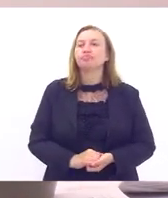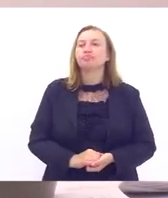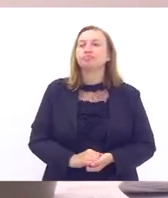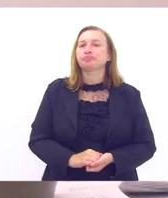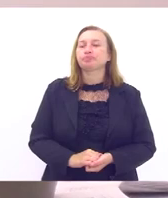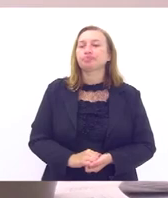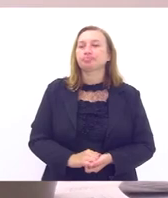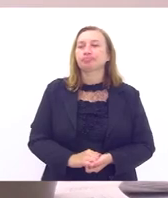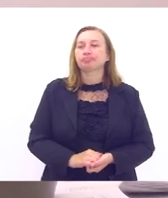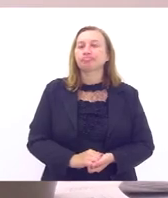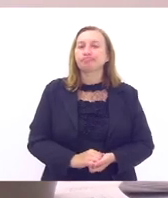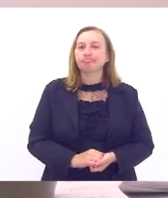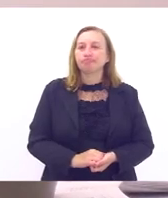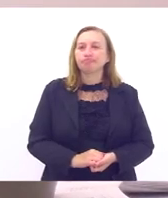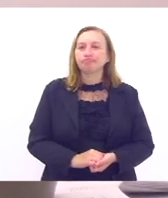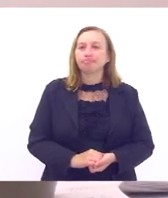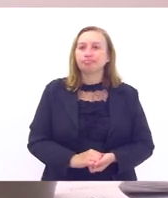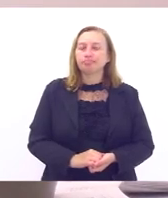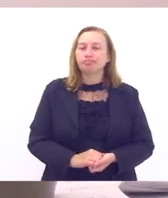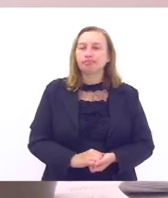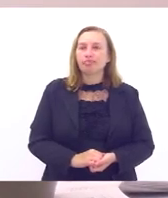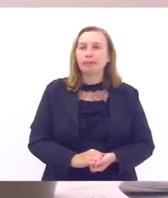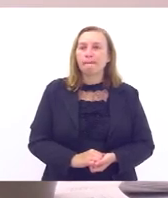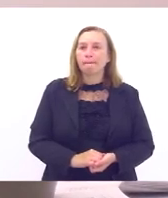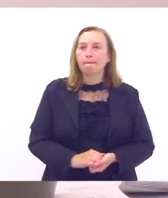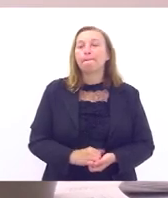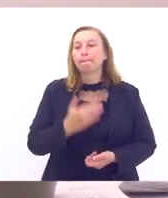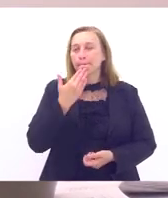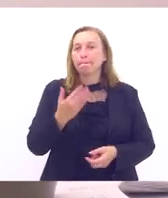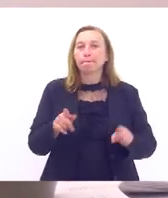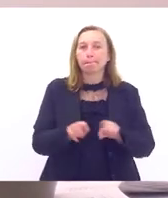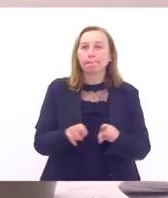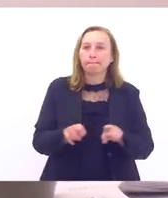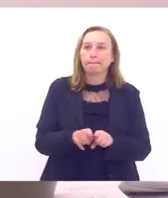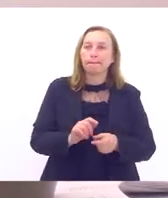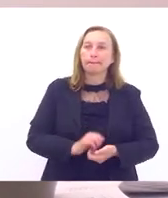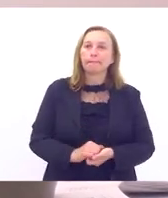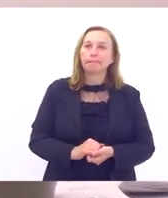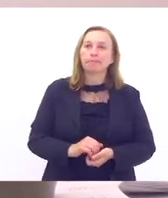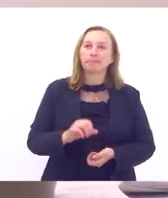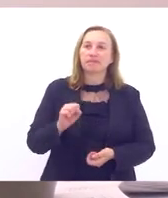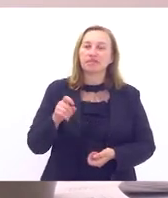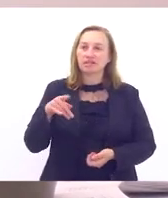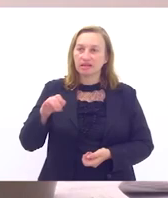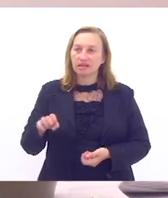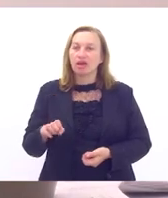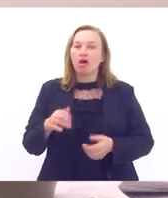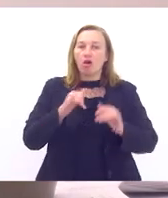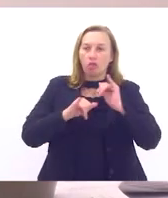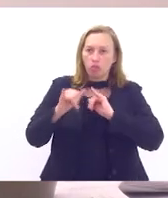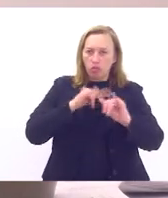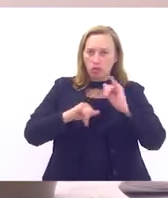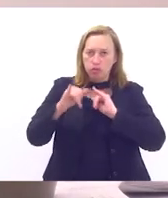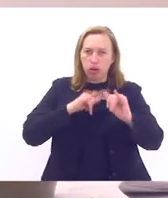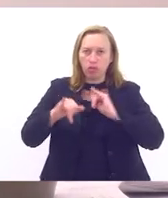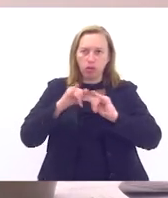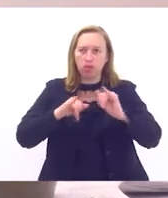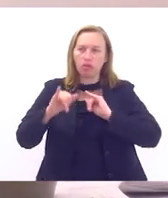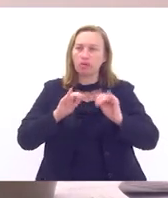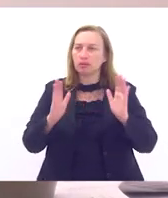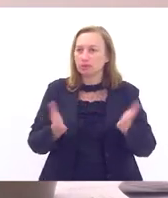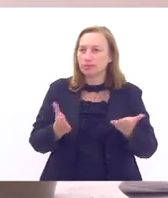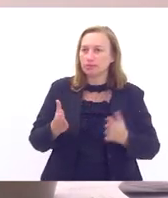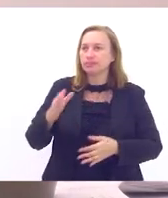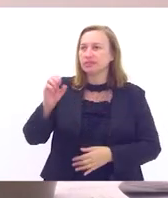Sanatório Penal. Além de pedir também à SES informações, agora oficiais,